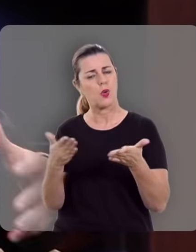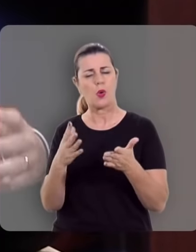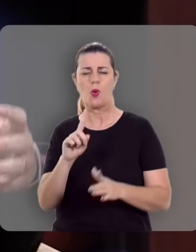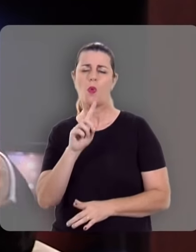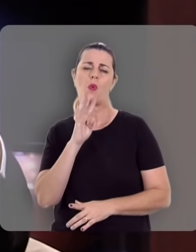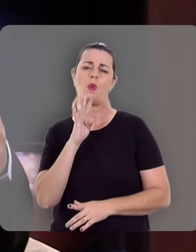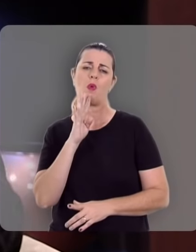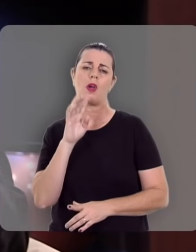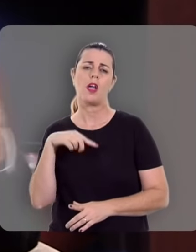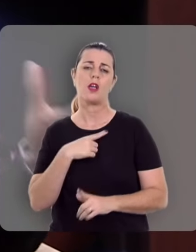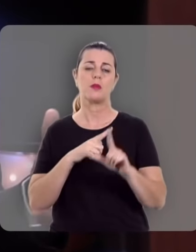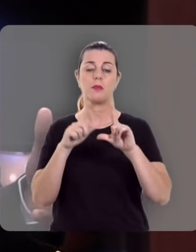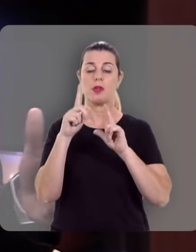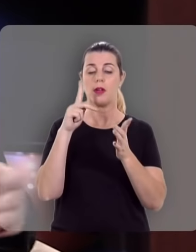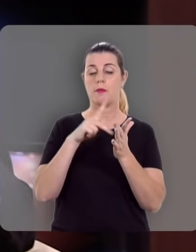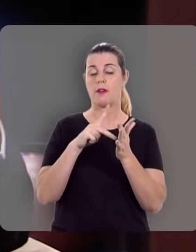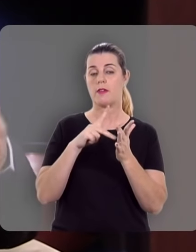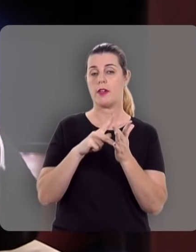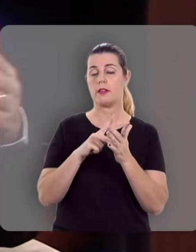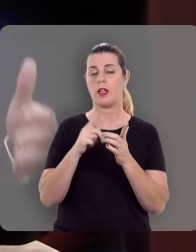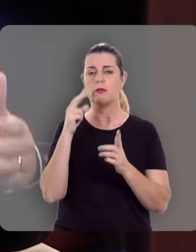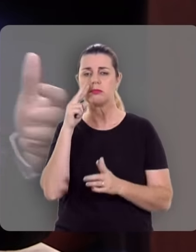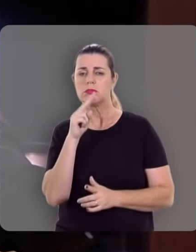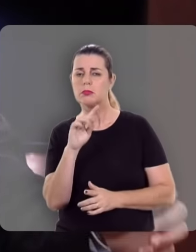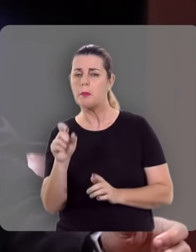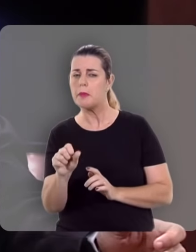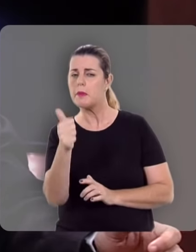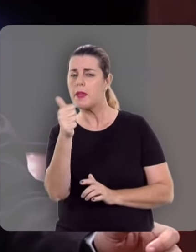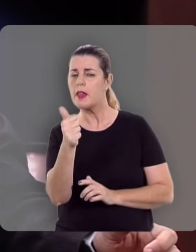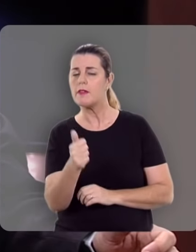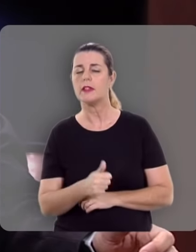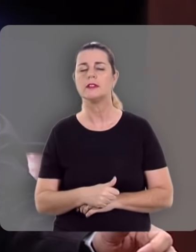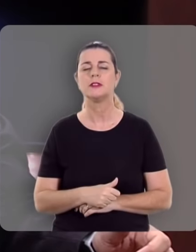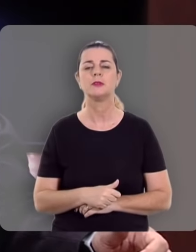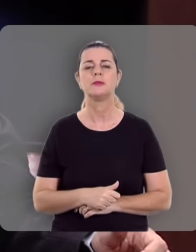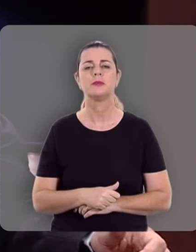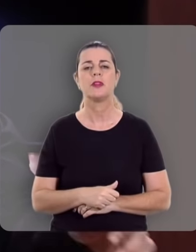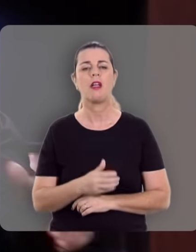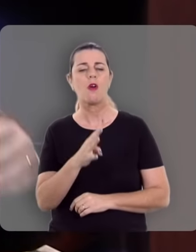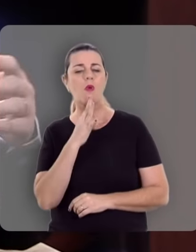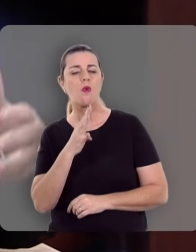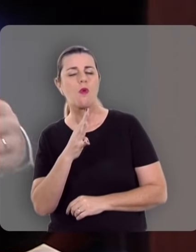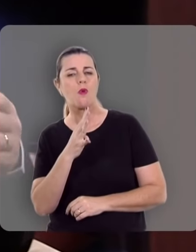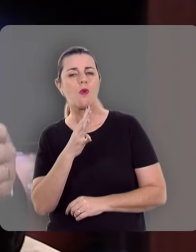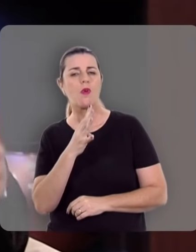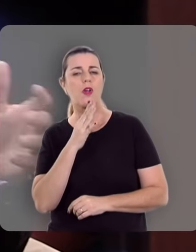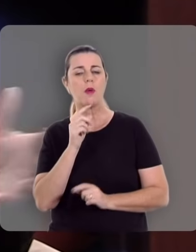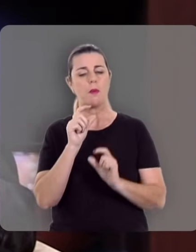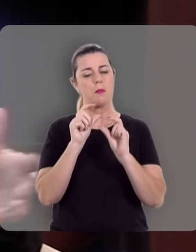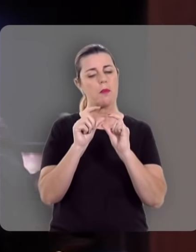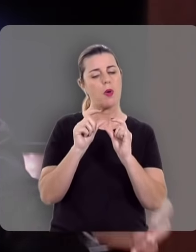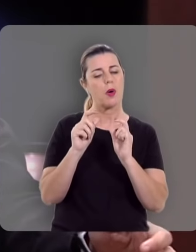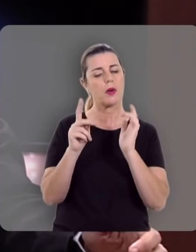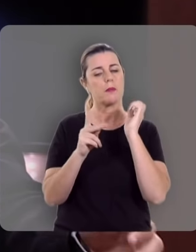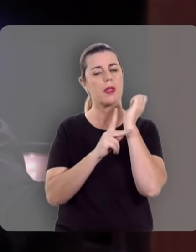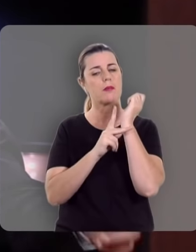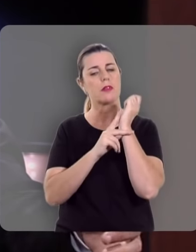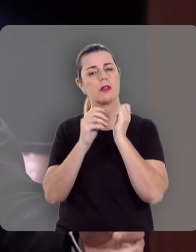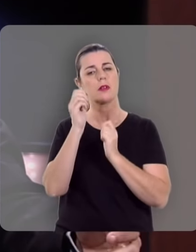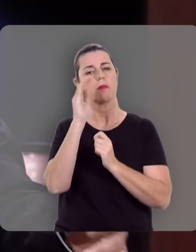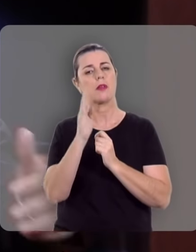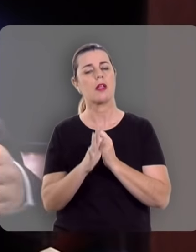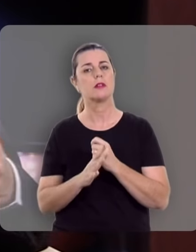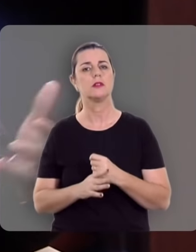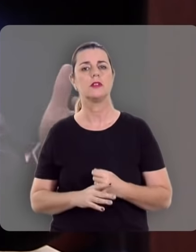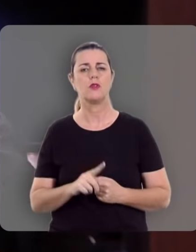hoje e não conhece ainda o programa Verdade e Vida, assistindo aí talvez pela primeira vez e conhecendo um pouco da Igreja Presbiteriana pela